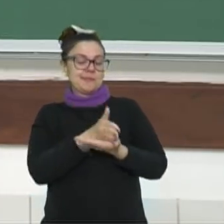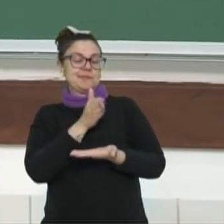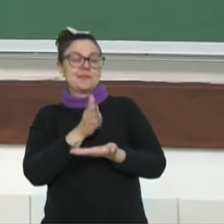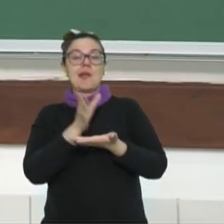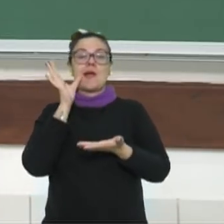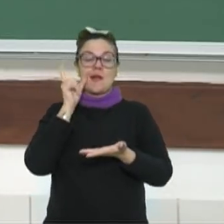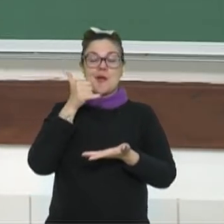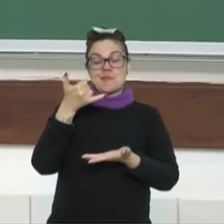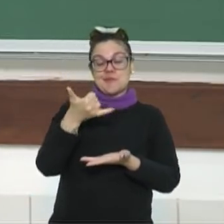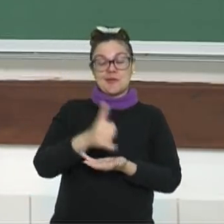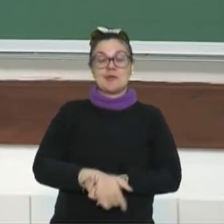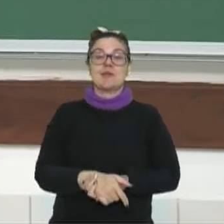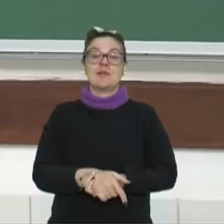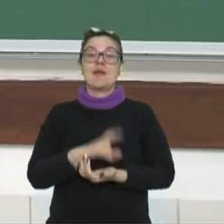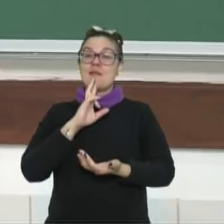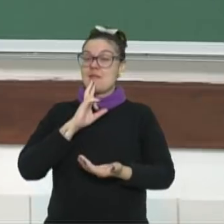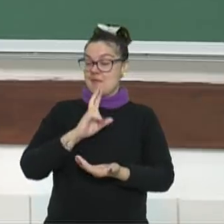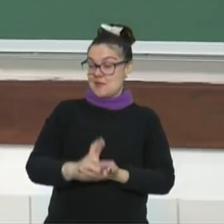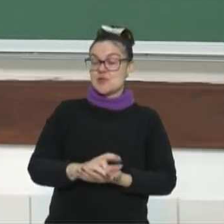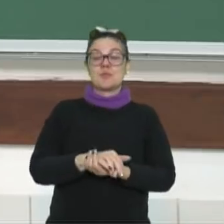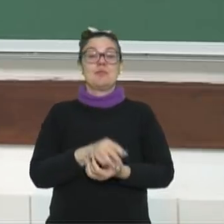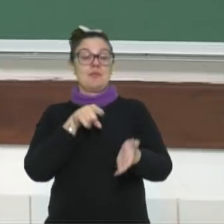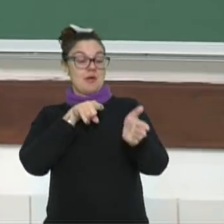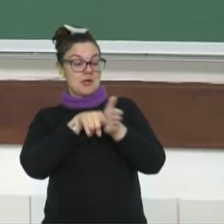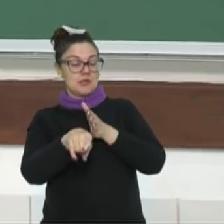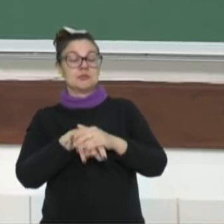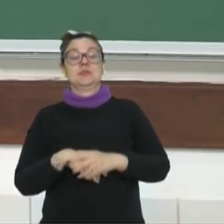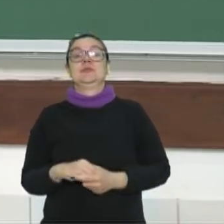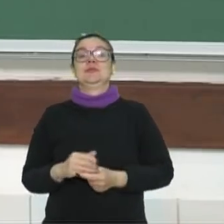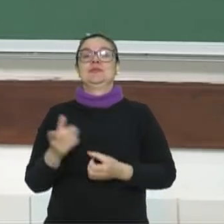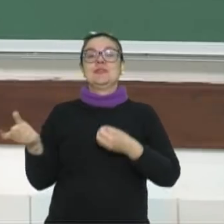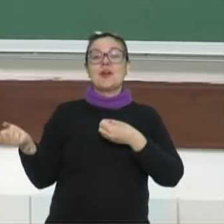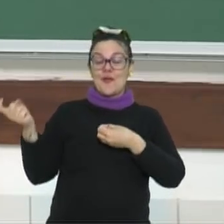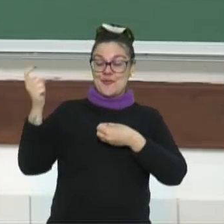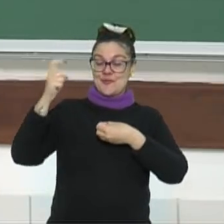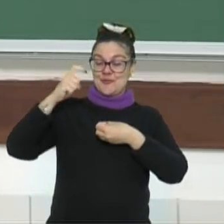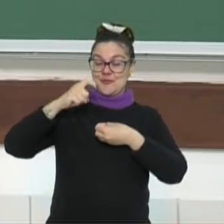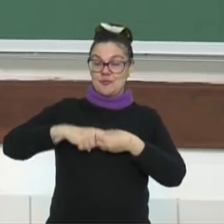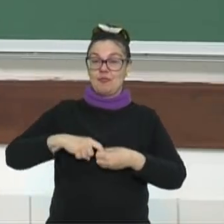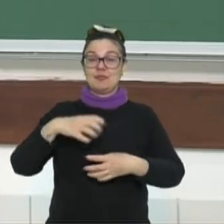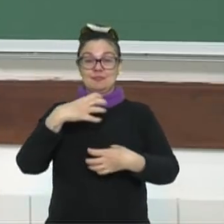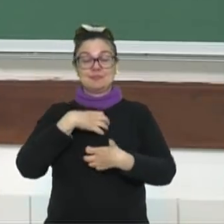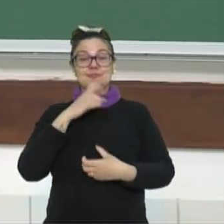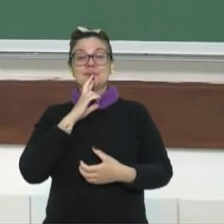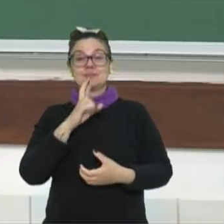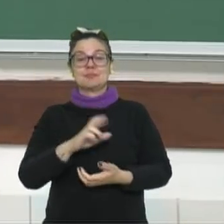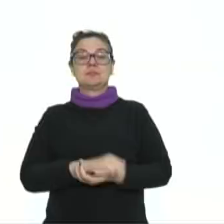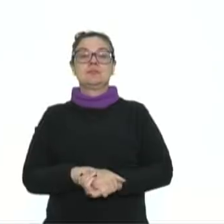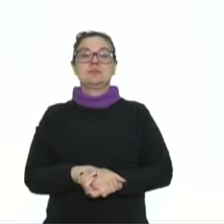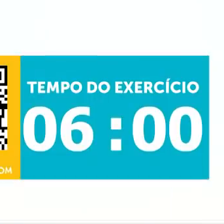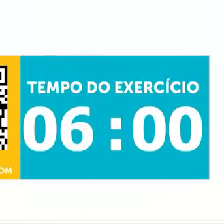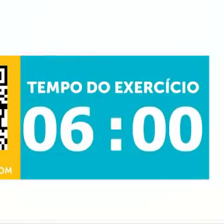seu lápis, sua caneta e responda essa pergunta que daqui a pouco eu mostro para vocês uma forma de responder essa questão.